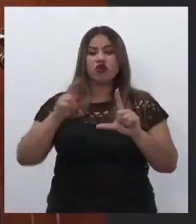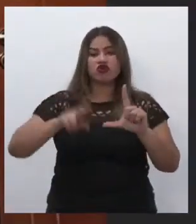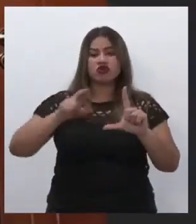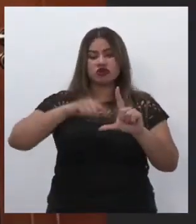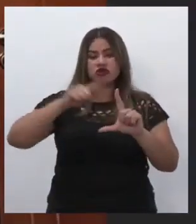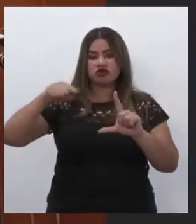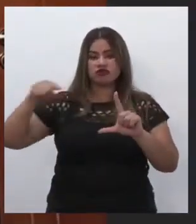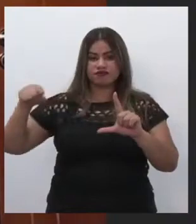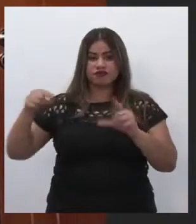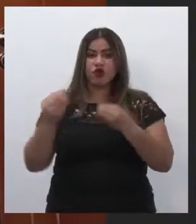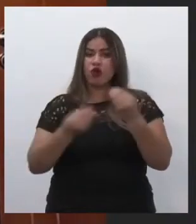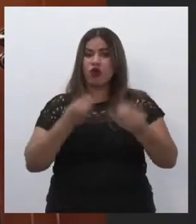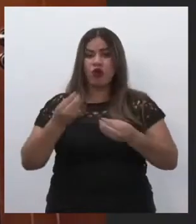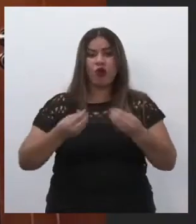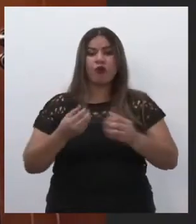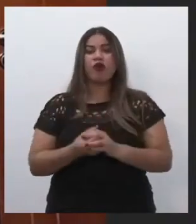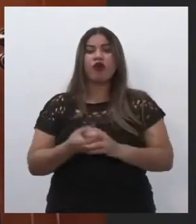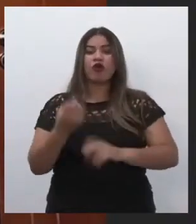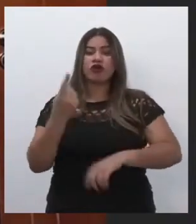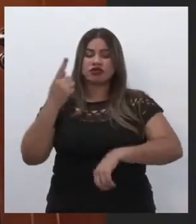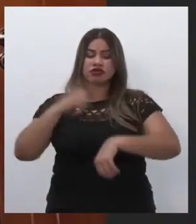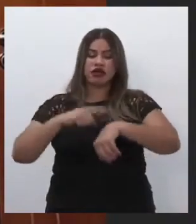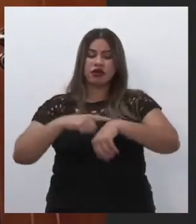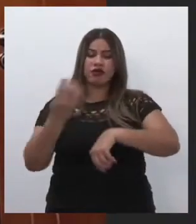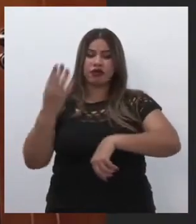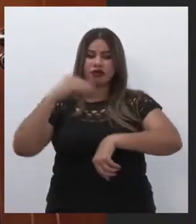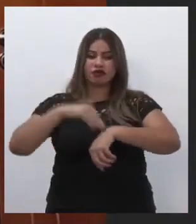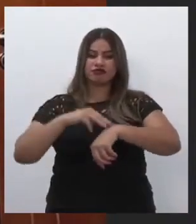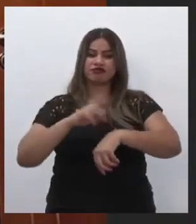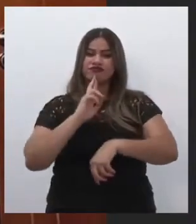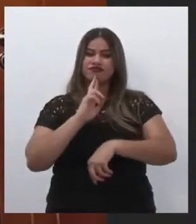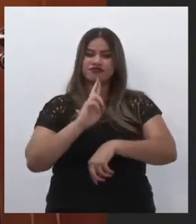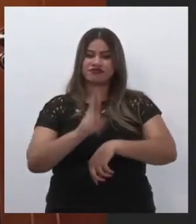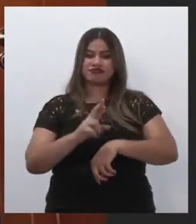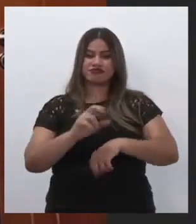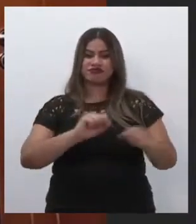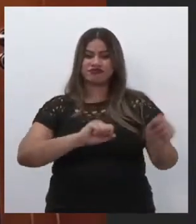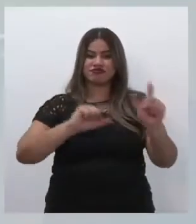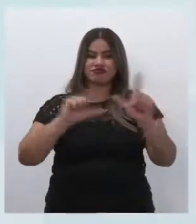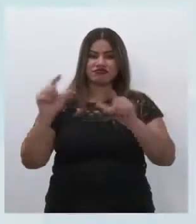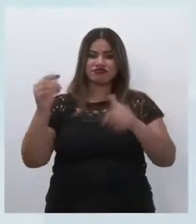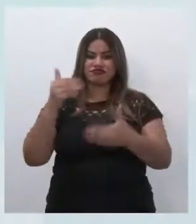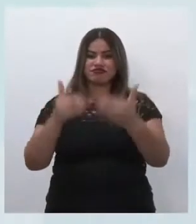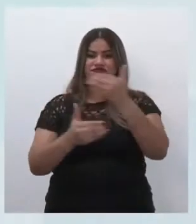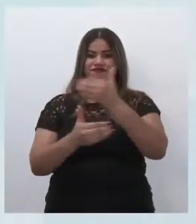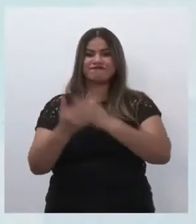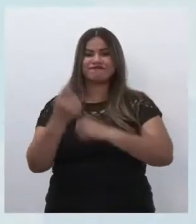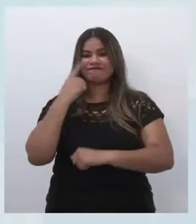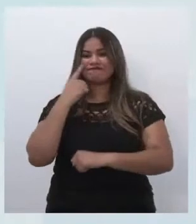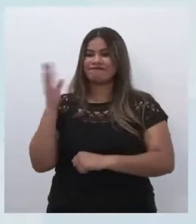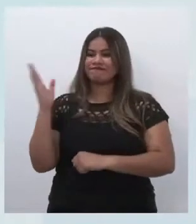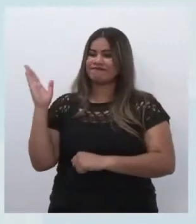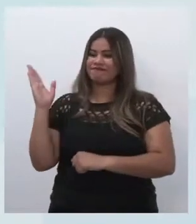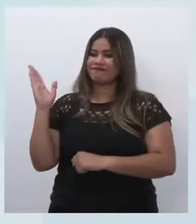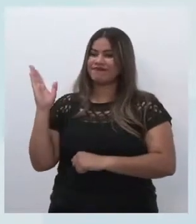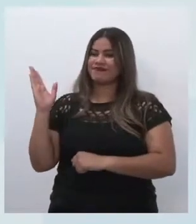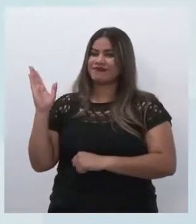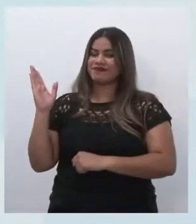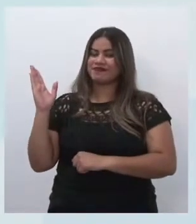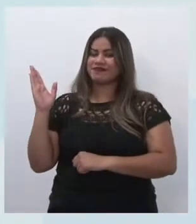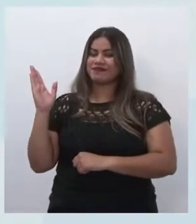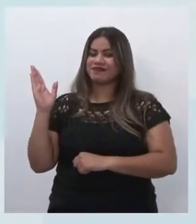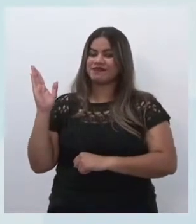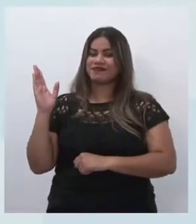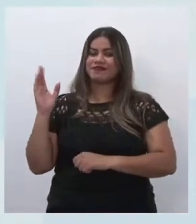recurso norteador. Para isso, vocês terão 4 minutos para responder no chat. Pode pôr o outro slide na tela, que tenha